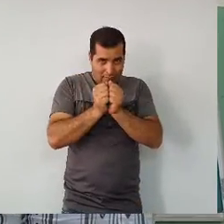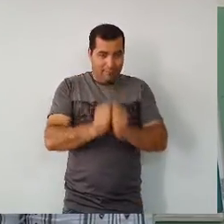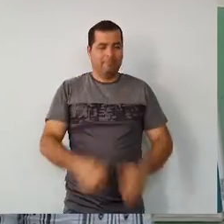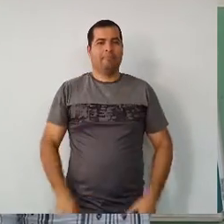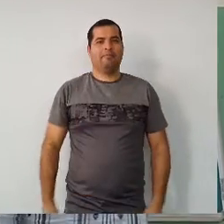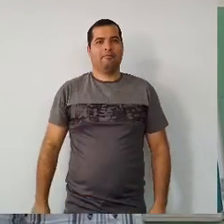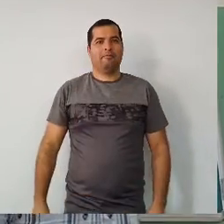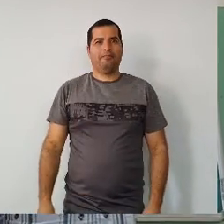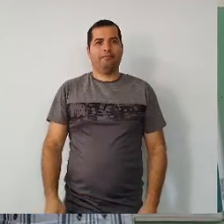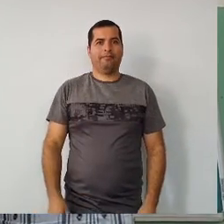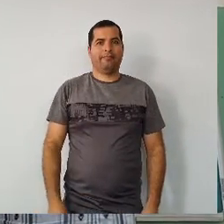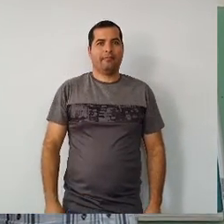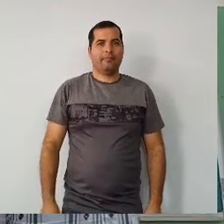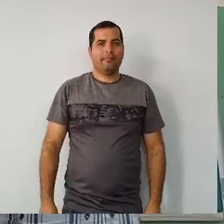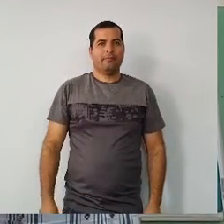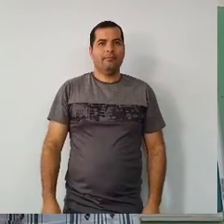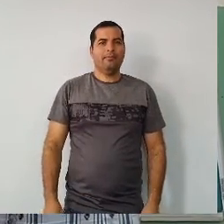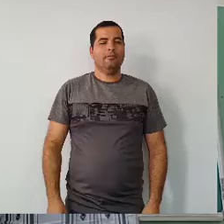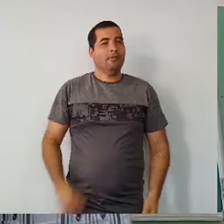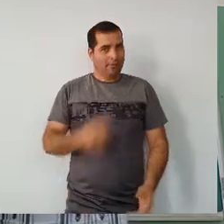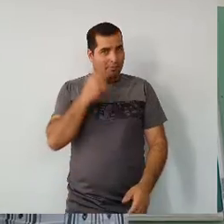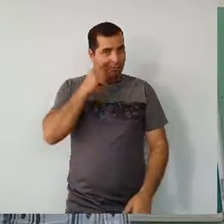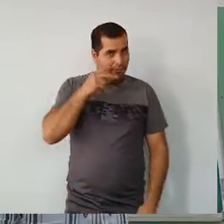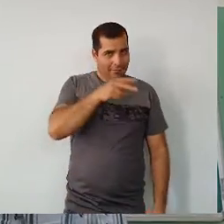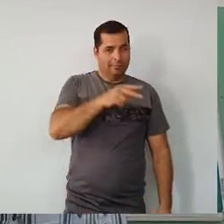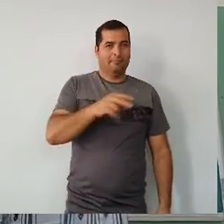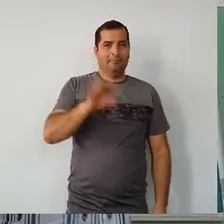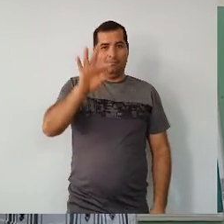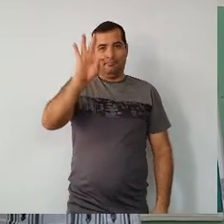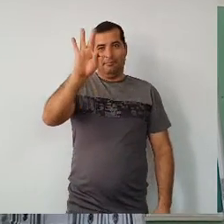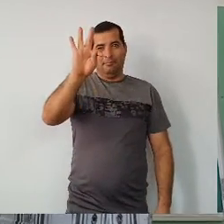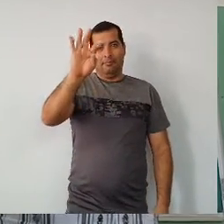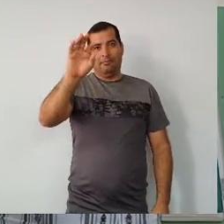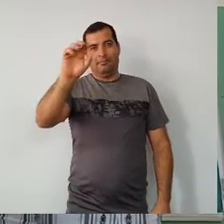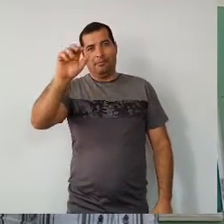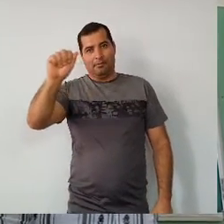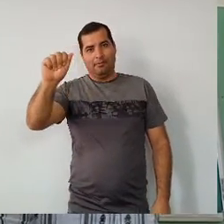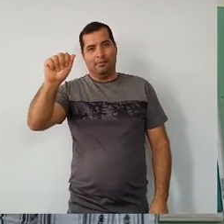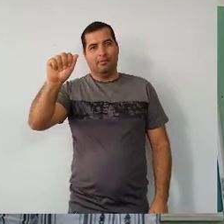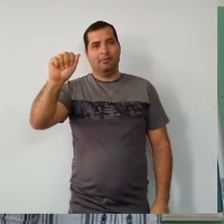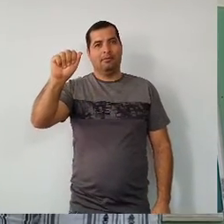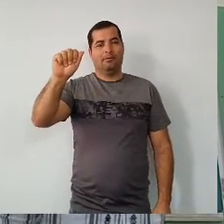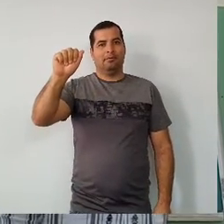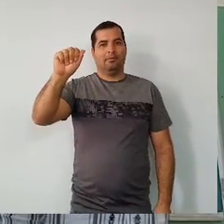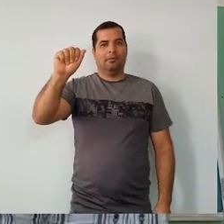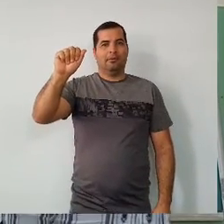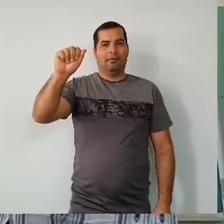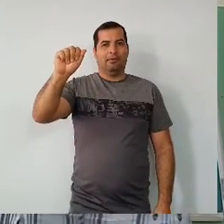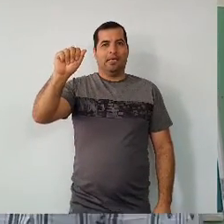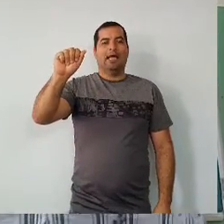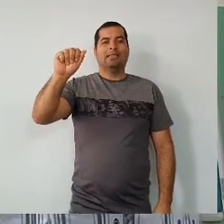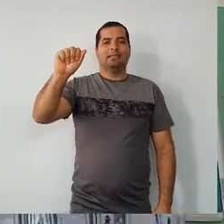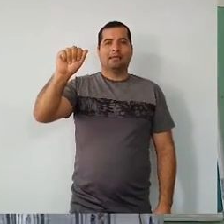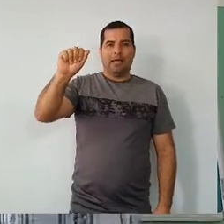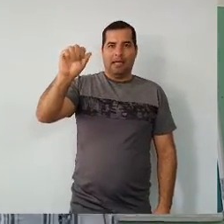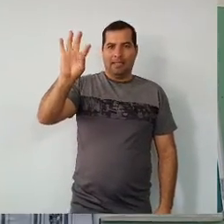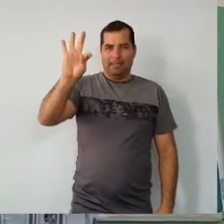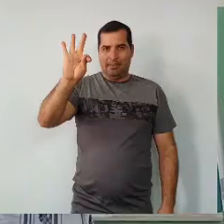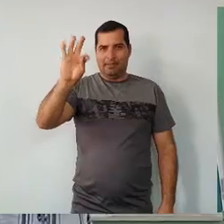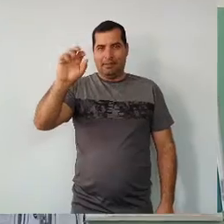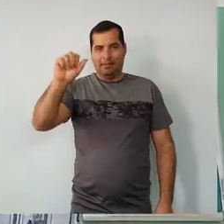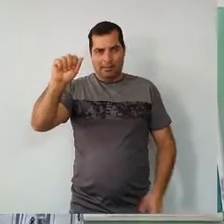juntos? Olha, então vamos lá, ó. O T com A, eu vou formar,